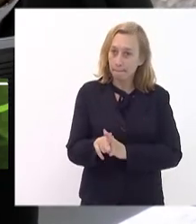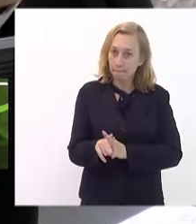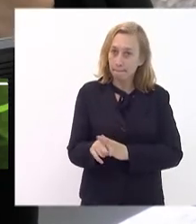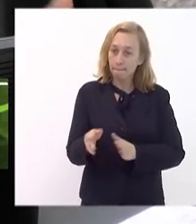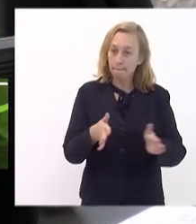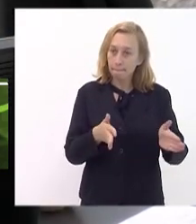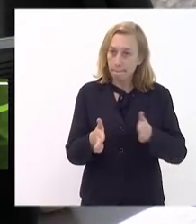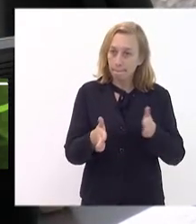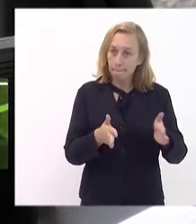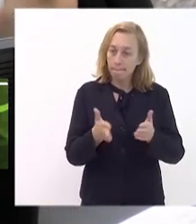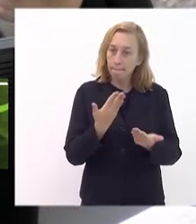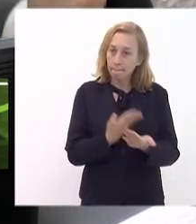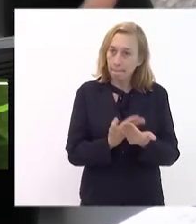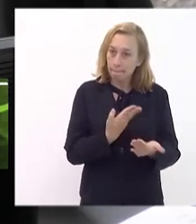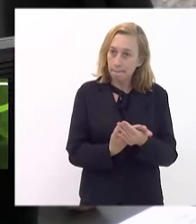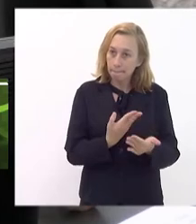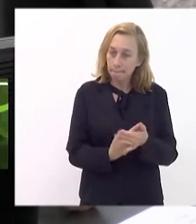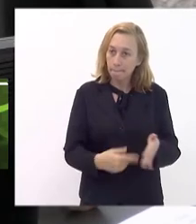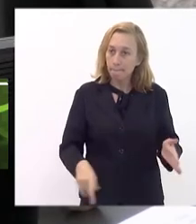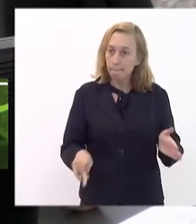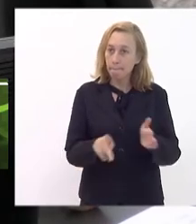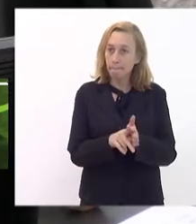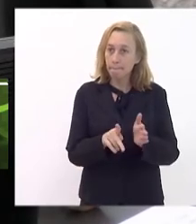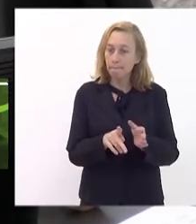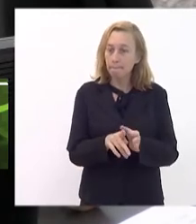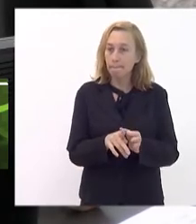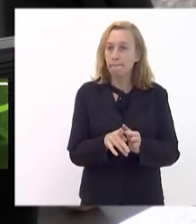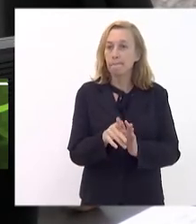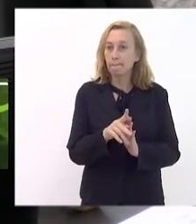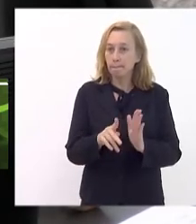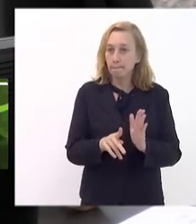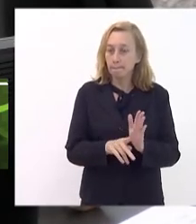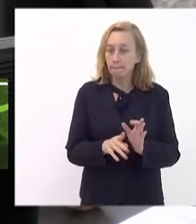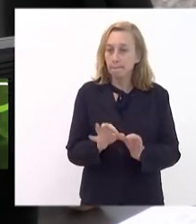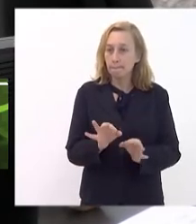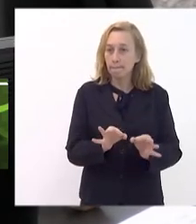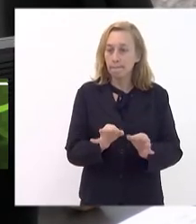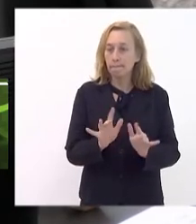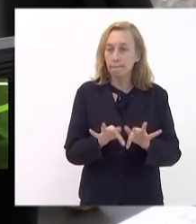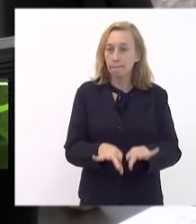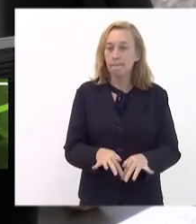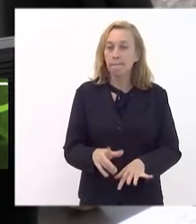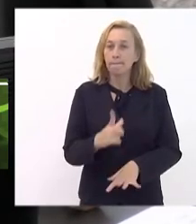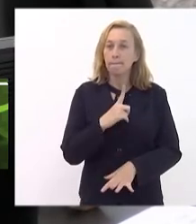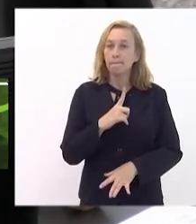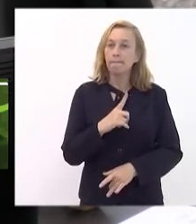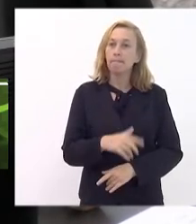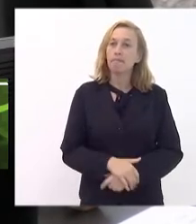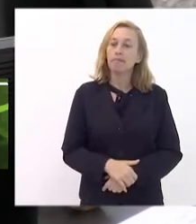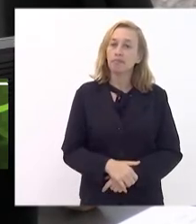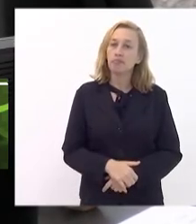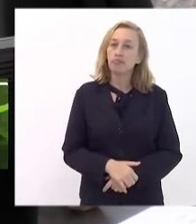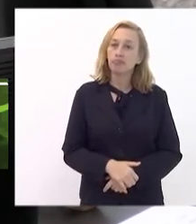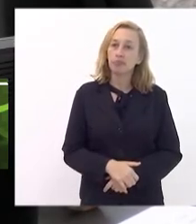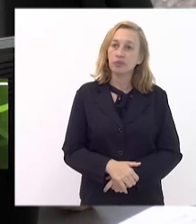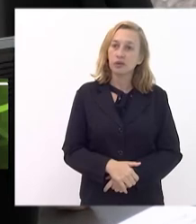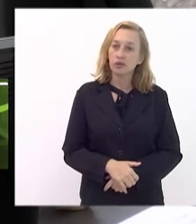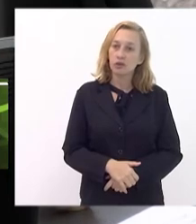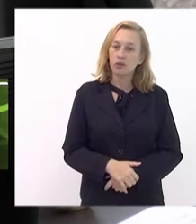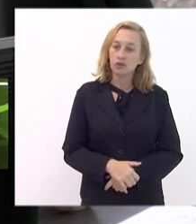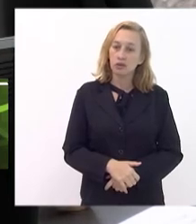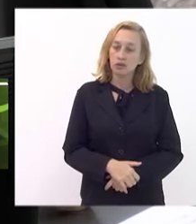que esses estudos, esse projeto se conclui, é que nós temos, né, e aí nós, que eu estou